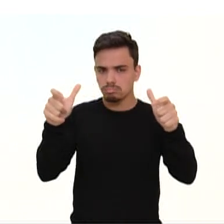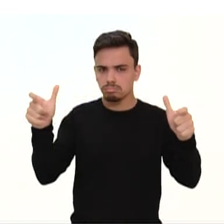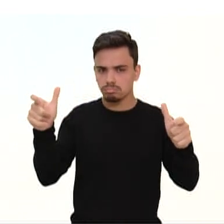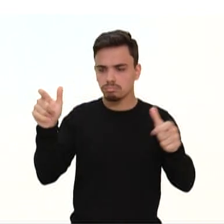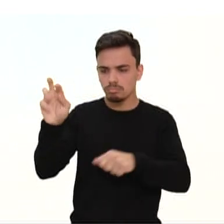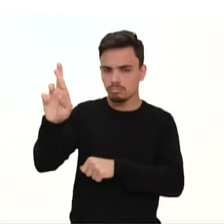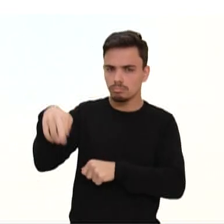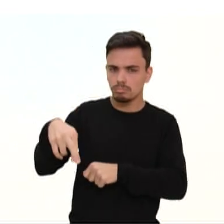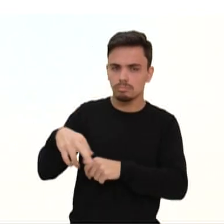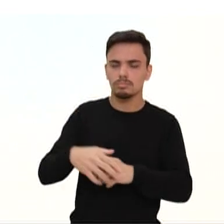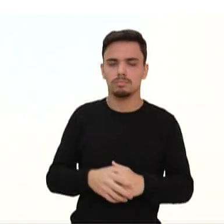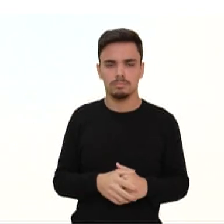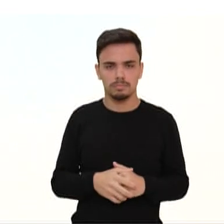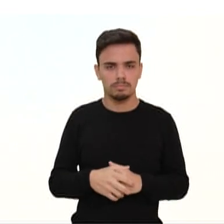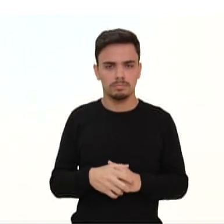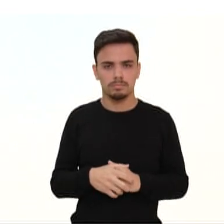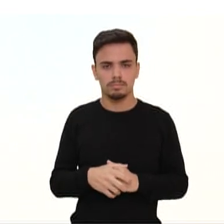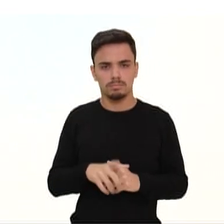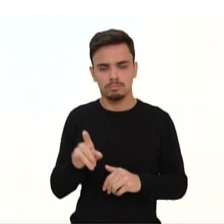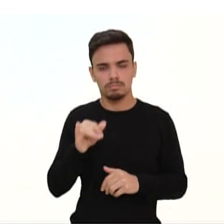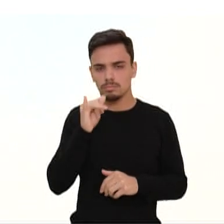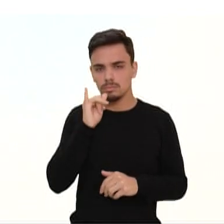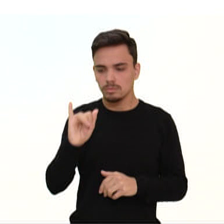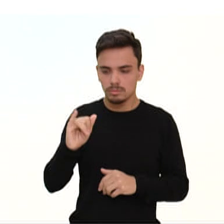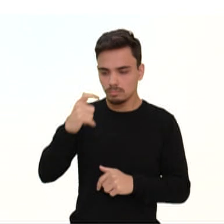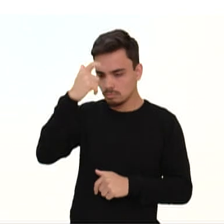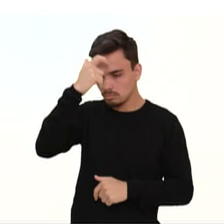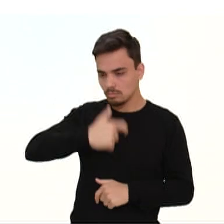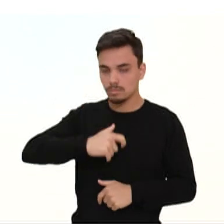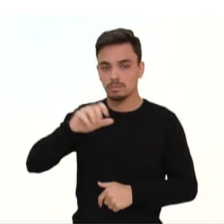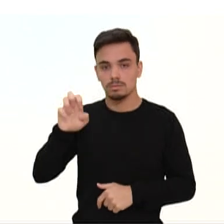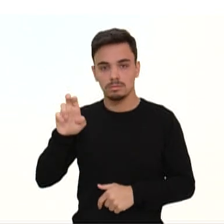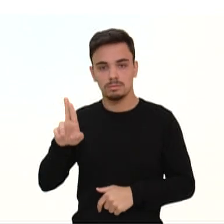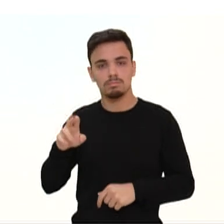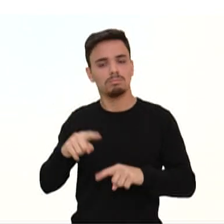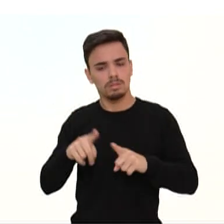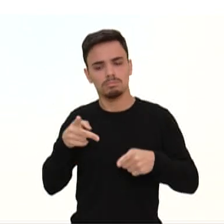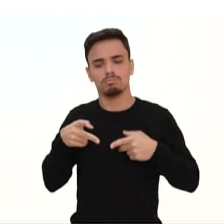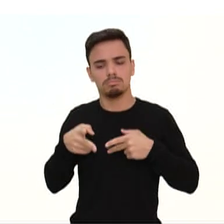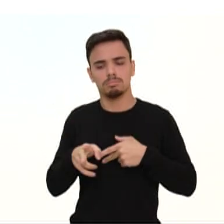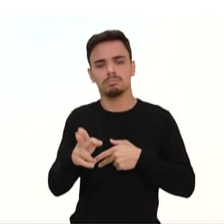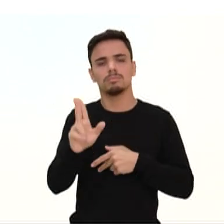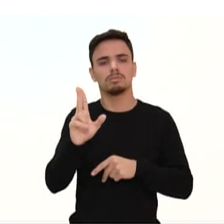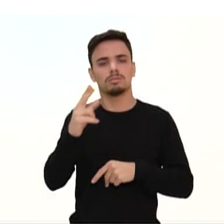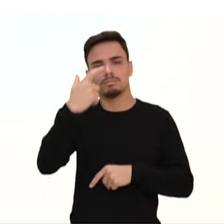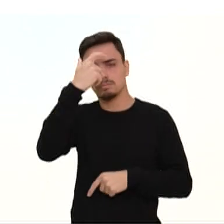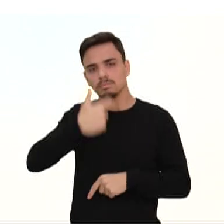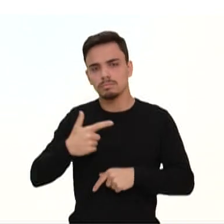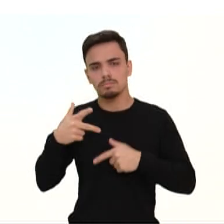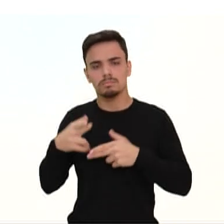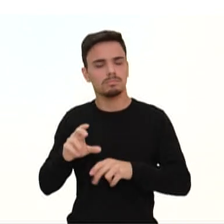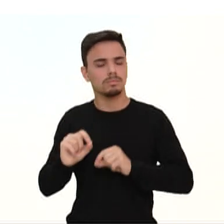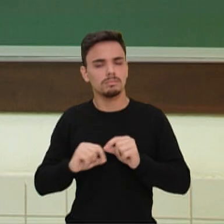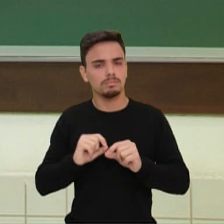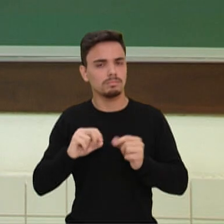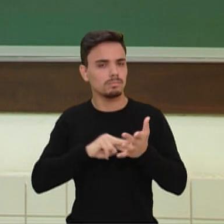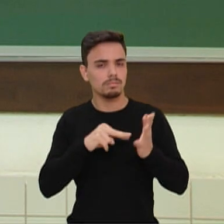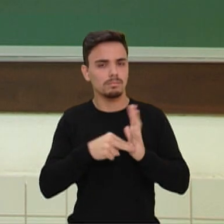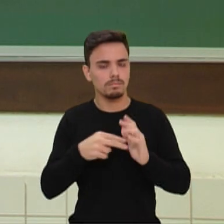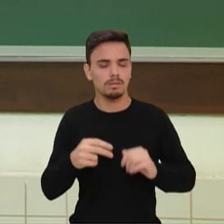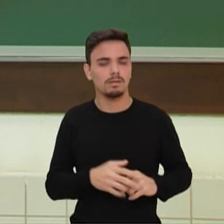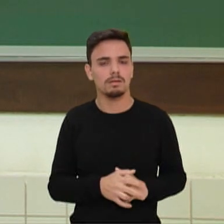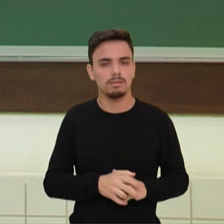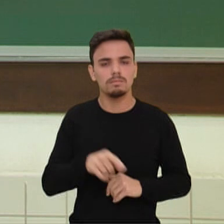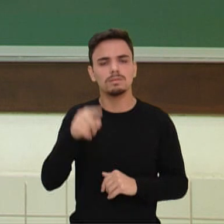razão grande. Ele não diz eu, mas procede como eu. O que isso está querendo dizer? Se lembram